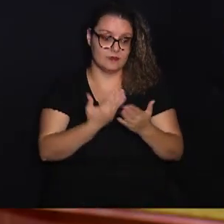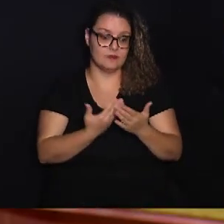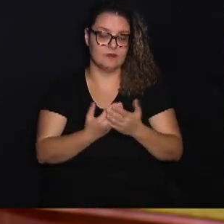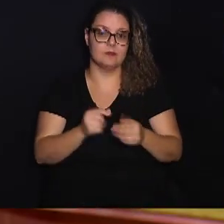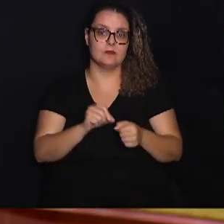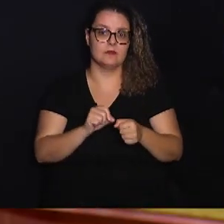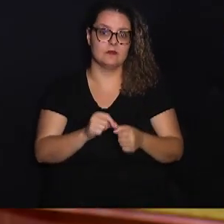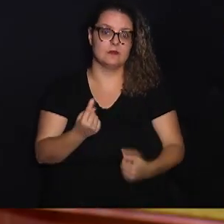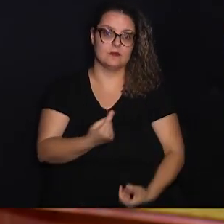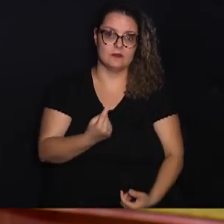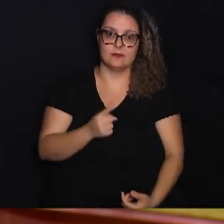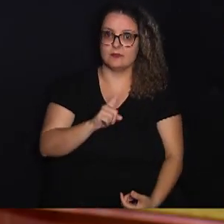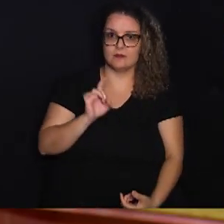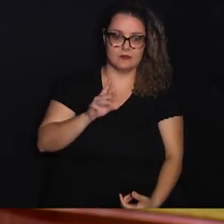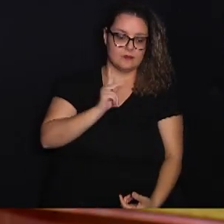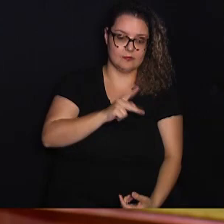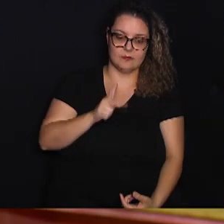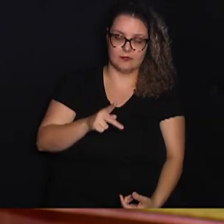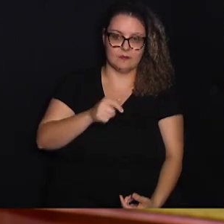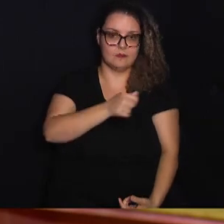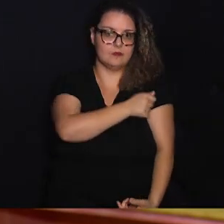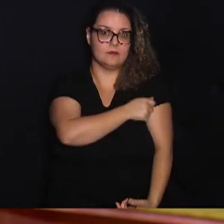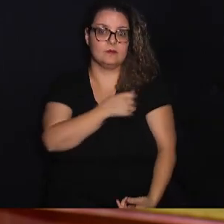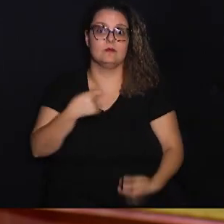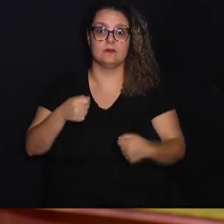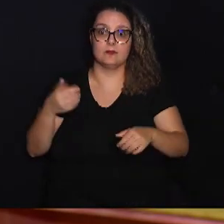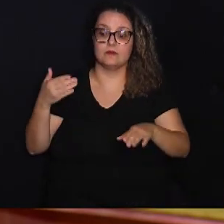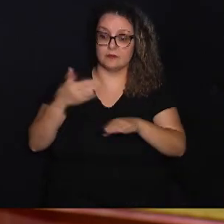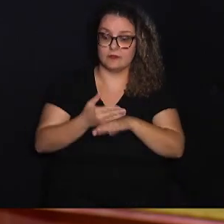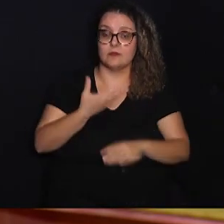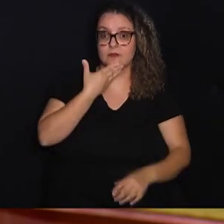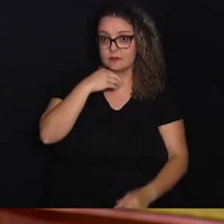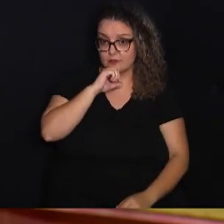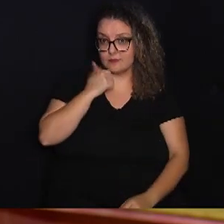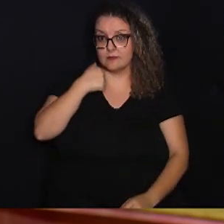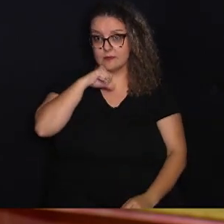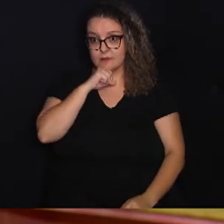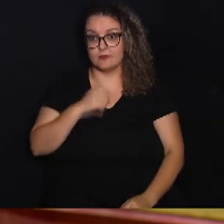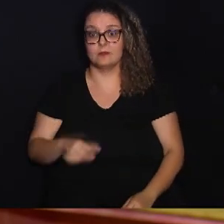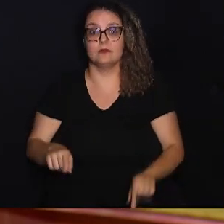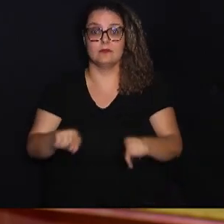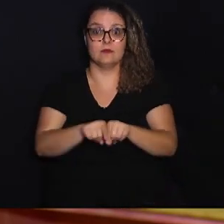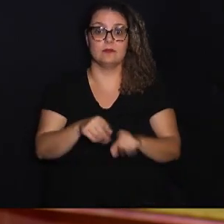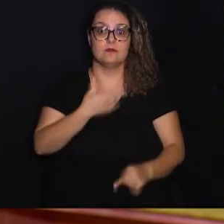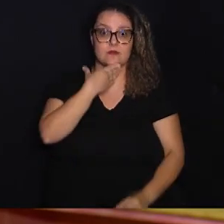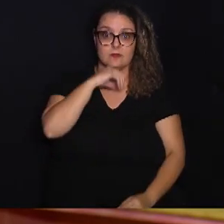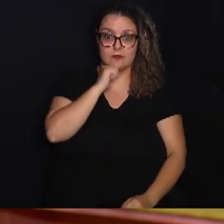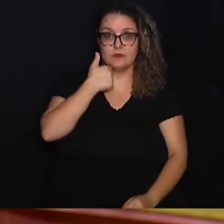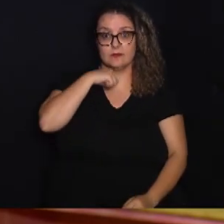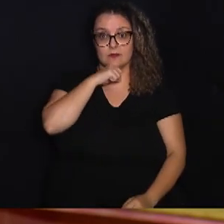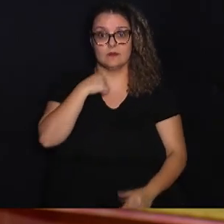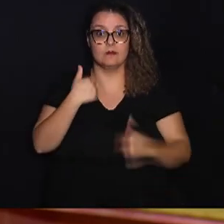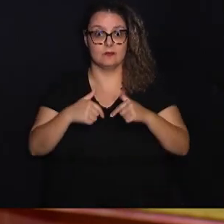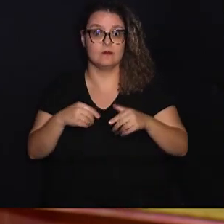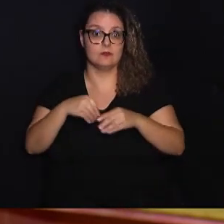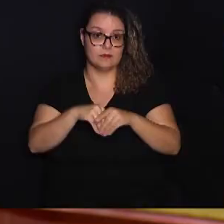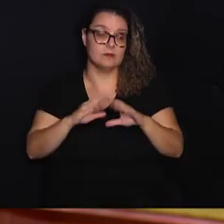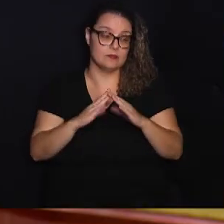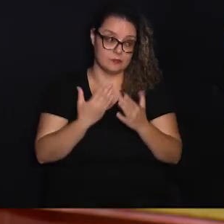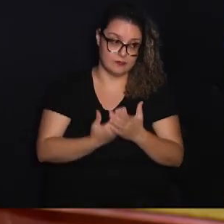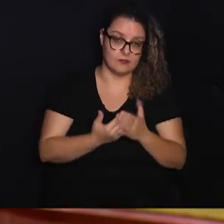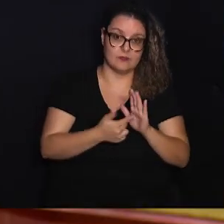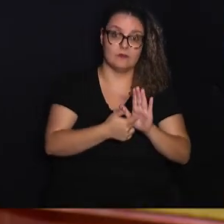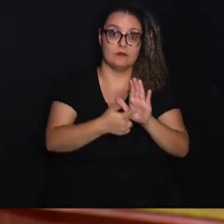professor e aluno. A gente precisa da participação dos pais. E os pais trabalhando dentro da escola, isso mostra para